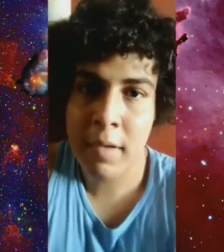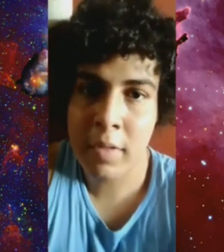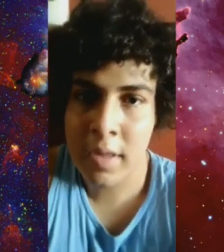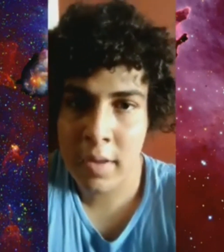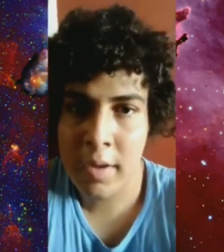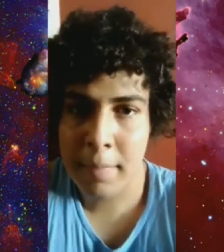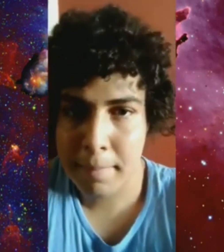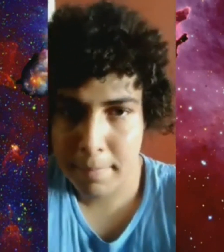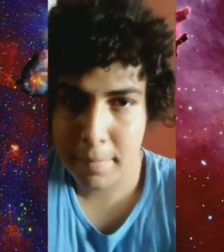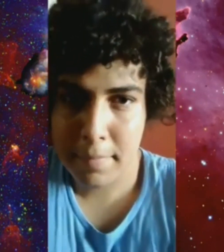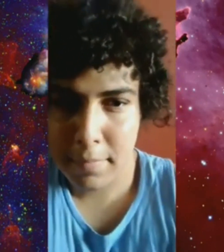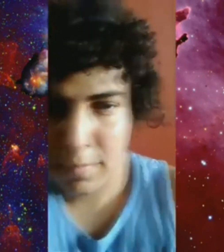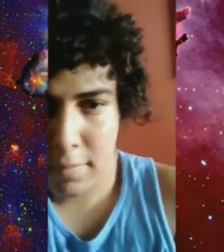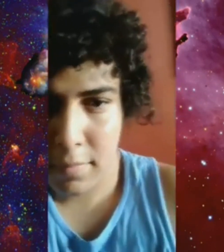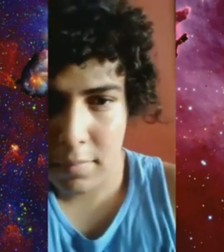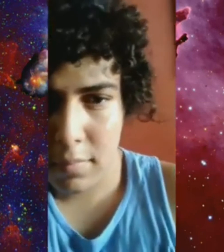Boa tarde pra vocês aí.